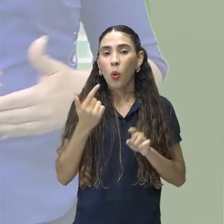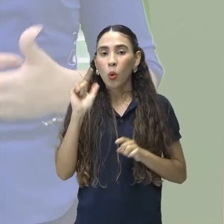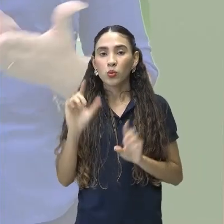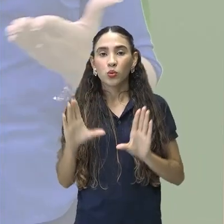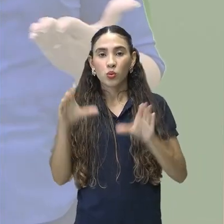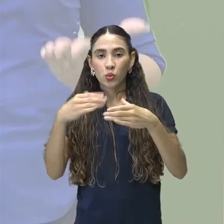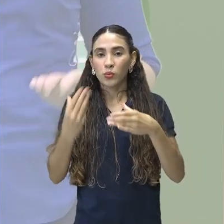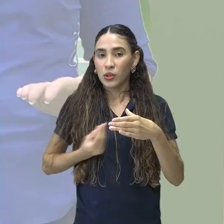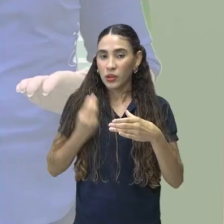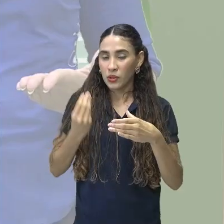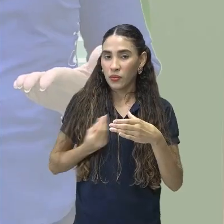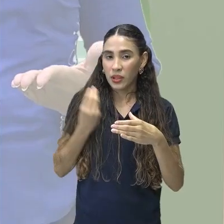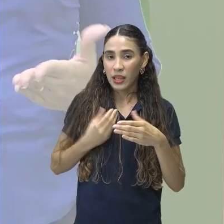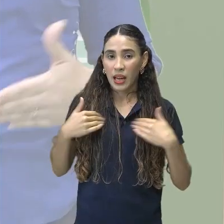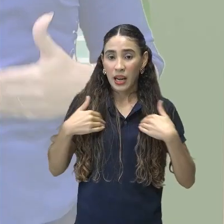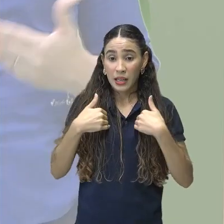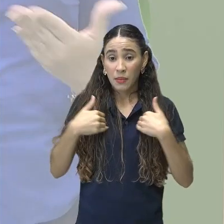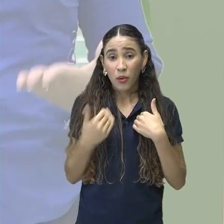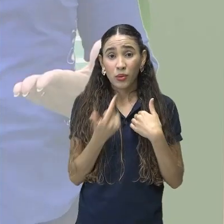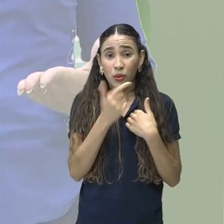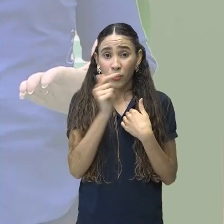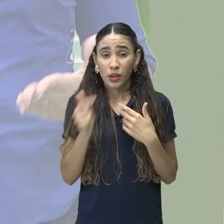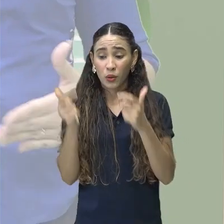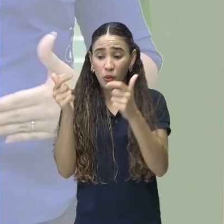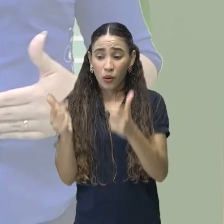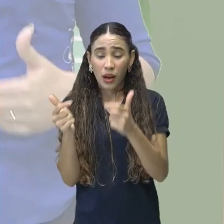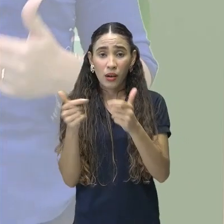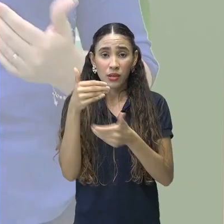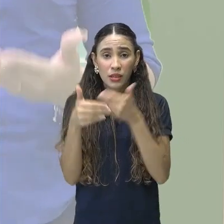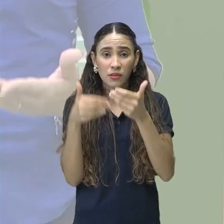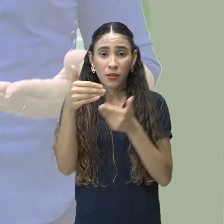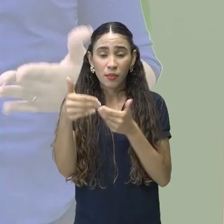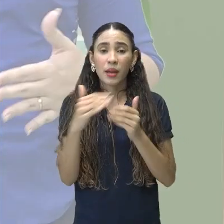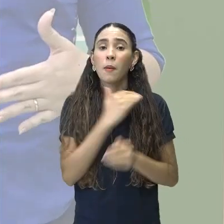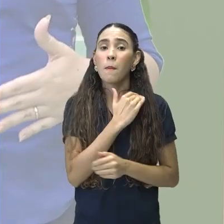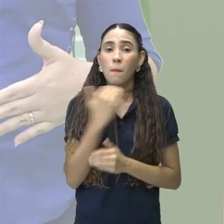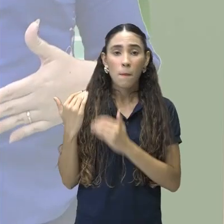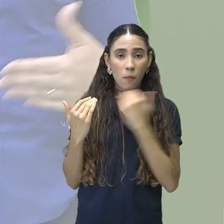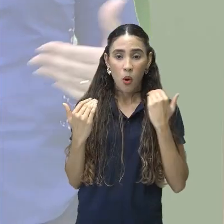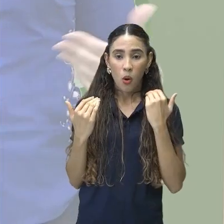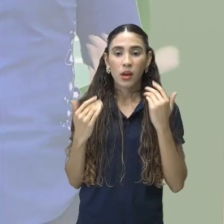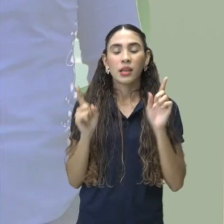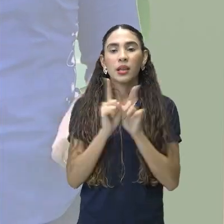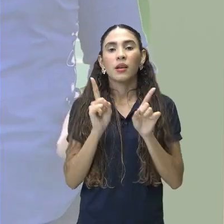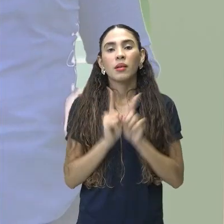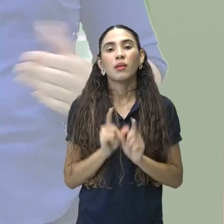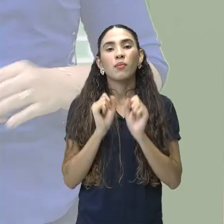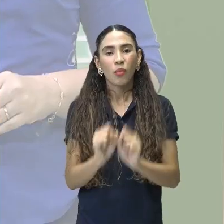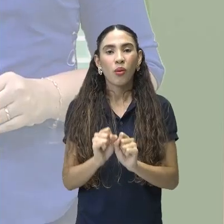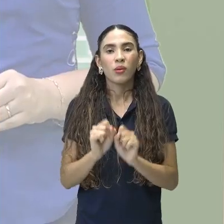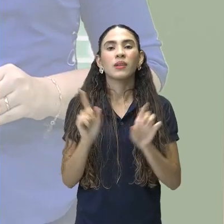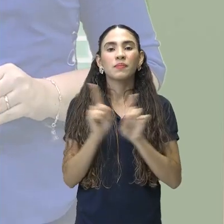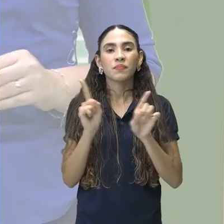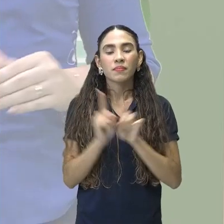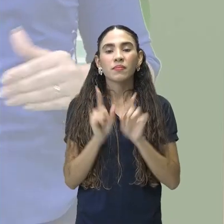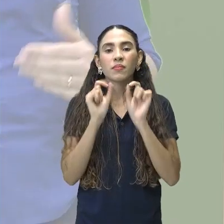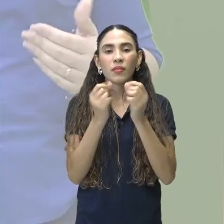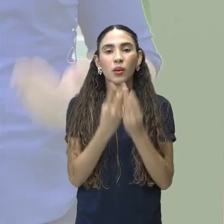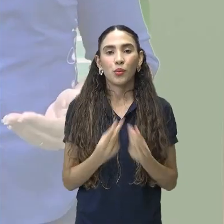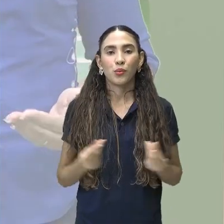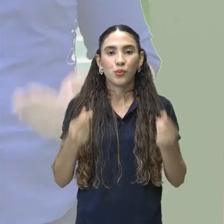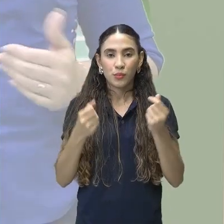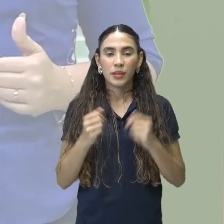espécies que, por não ter aí aonde ir, né, onde se desenvolver, acabam morrendo e podem, né, levar essas espécies aí